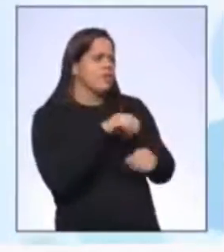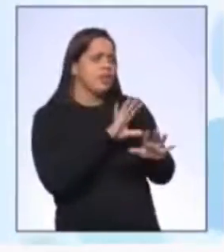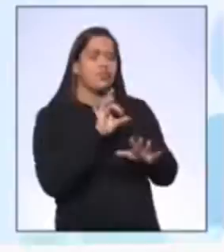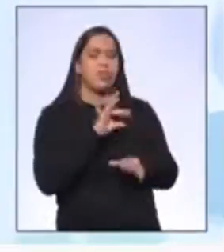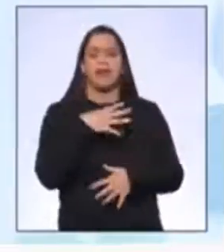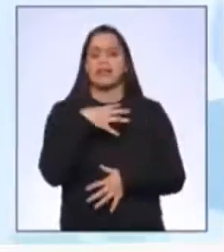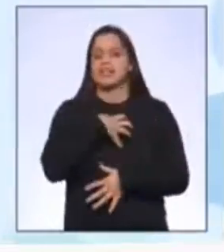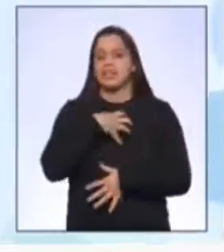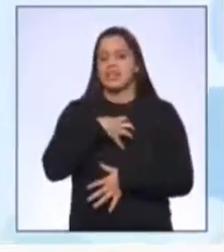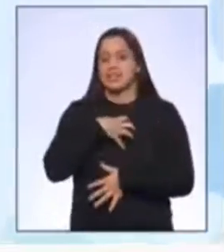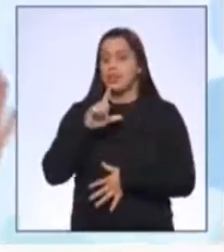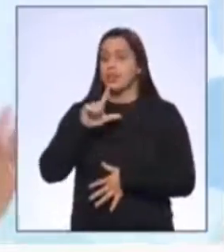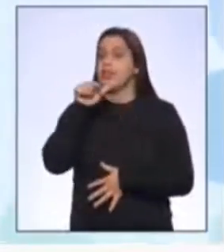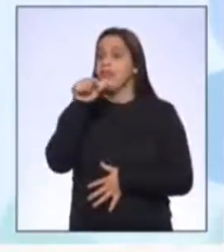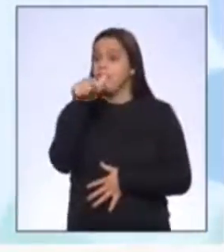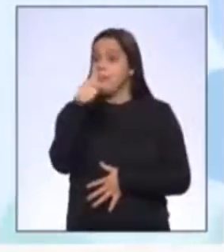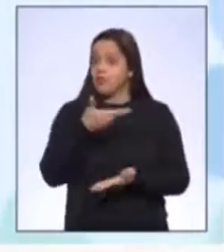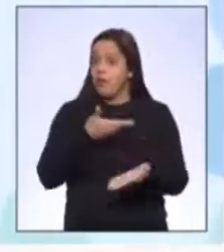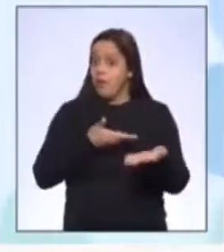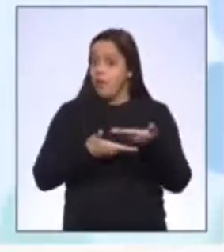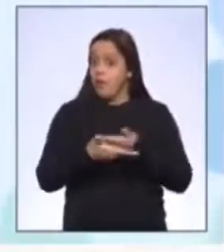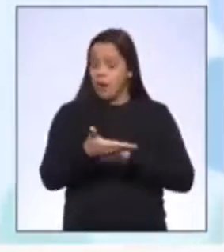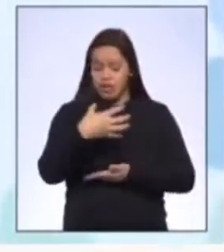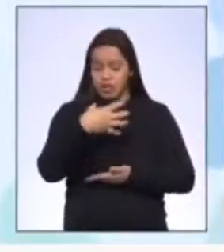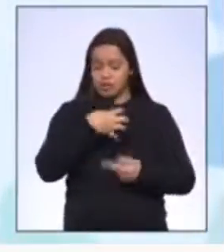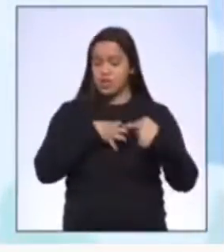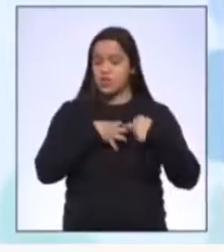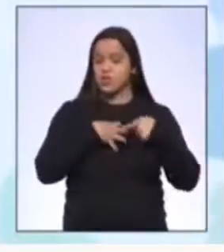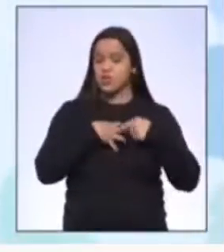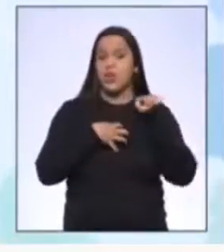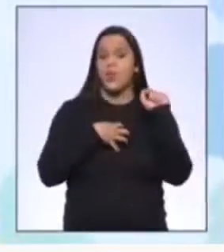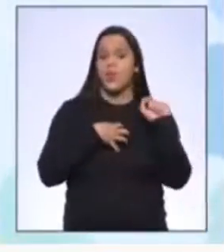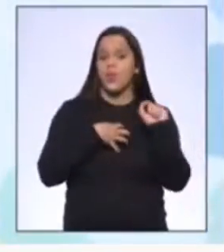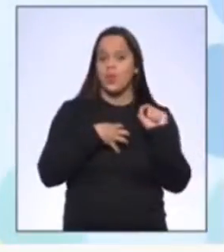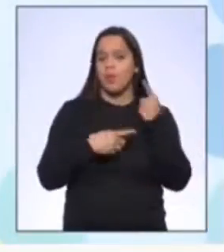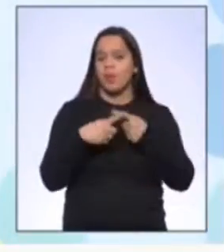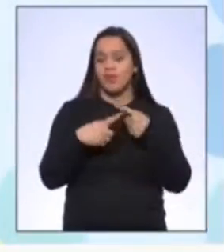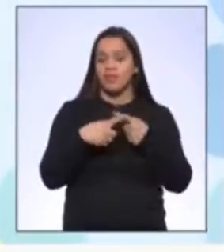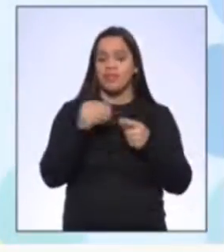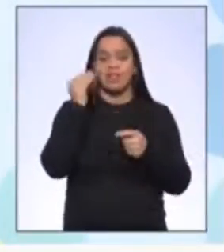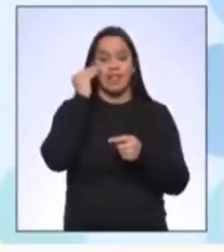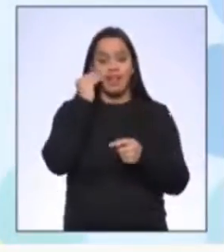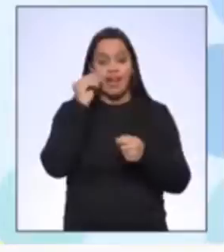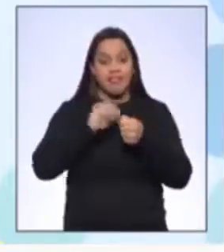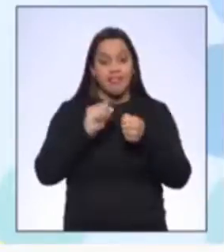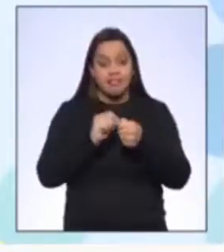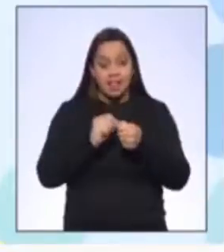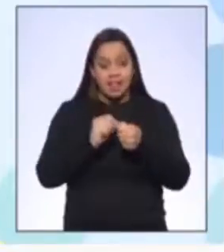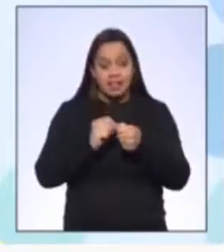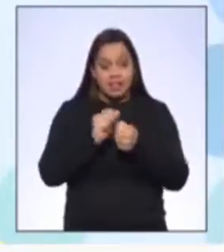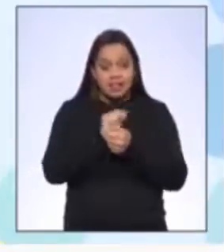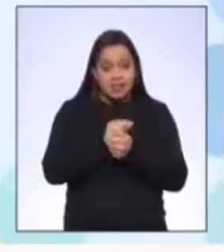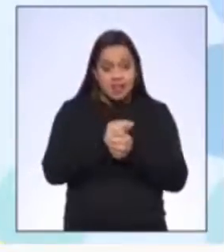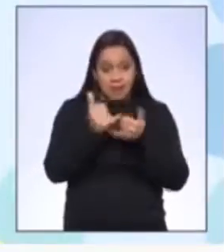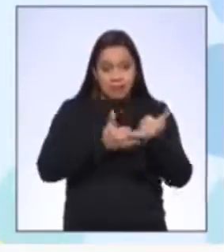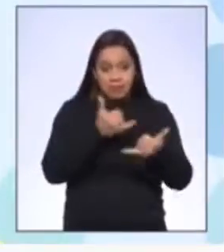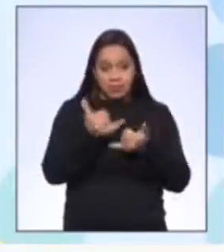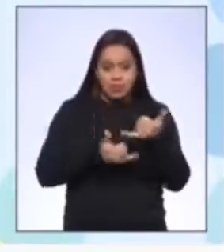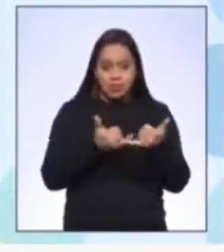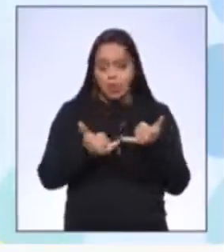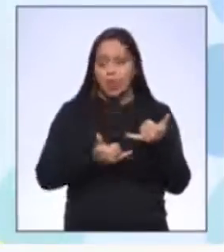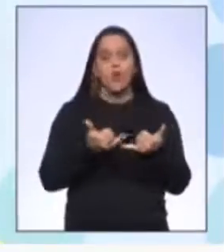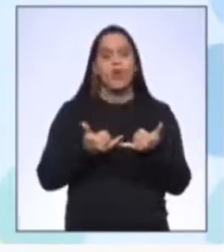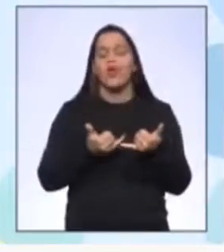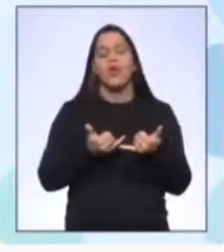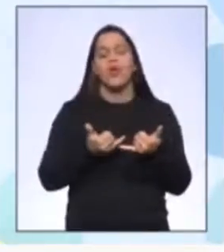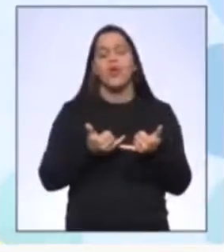e me falar depois as sensações de você tentar praticar alguma atividade sem a visão só casal cheirosa